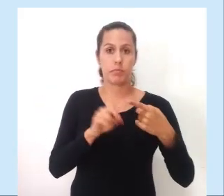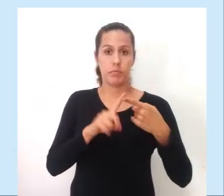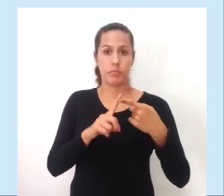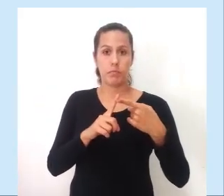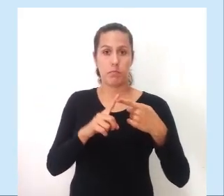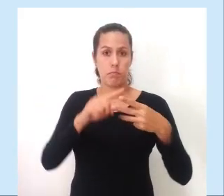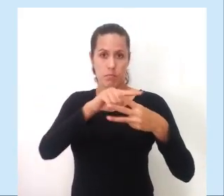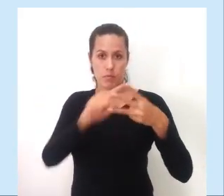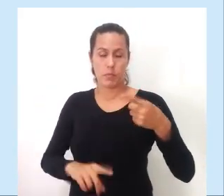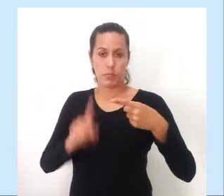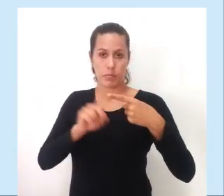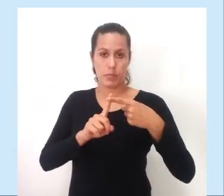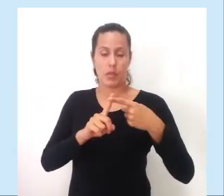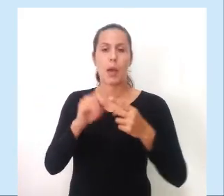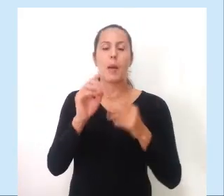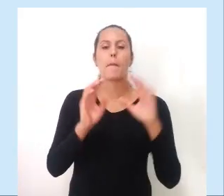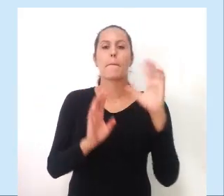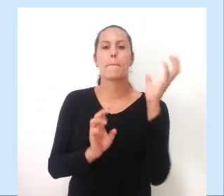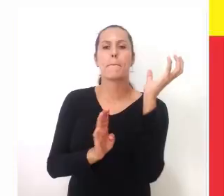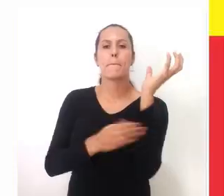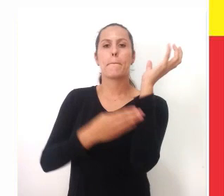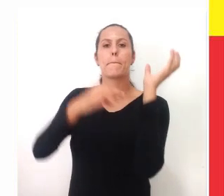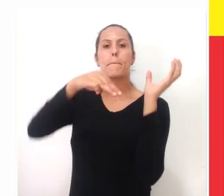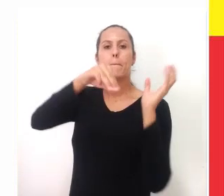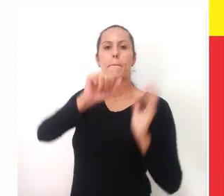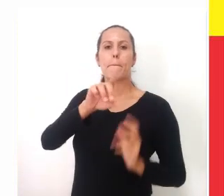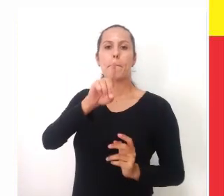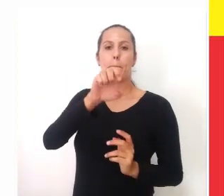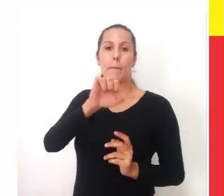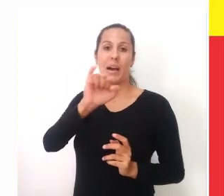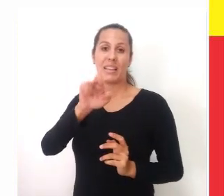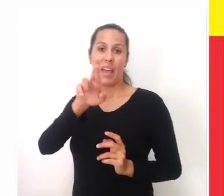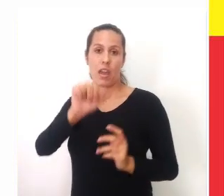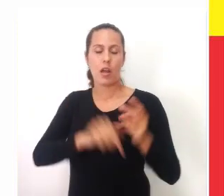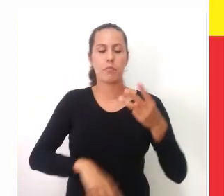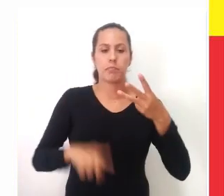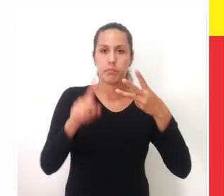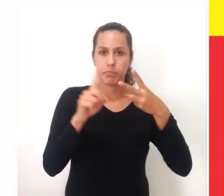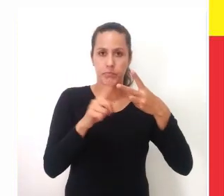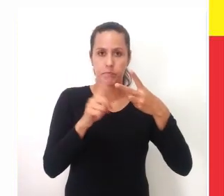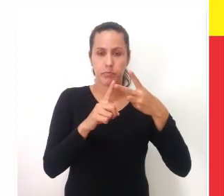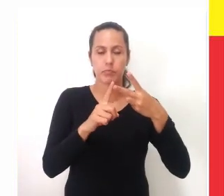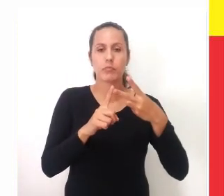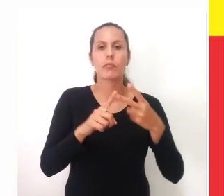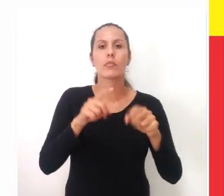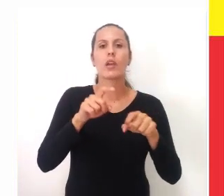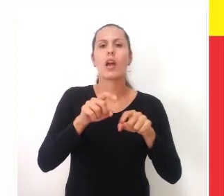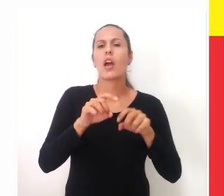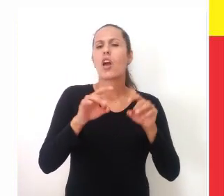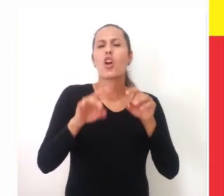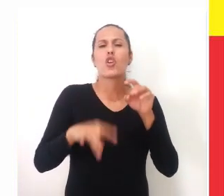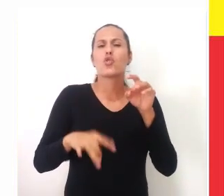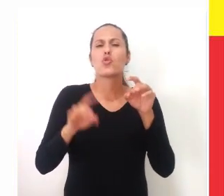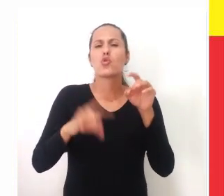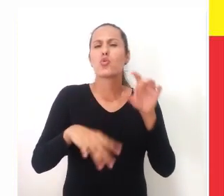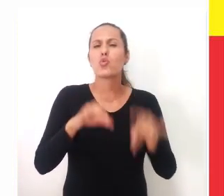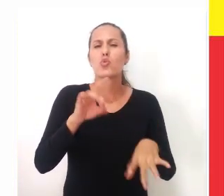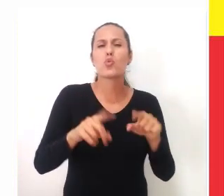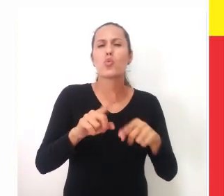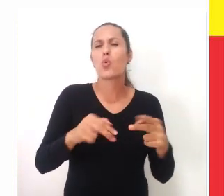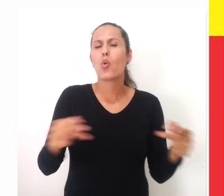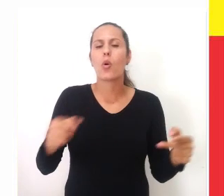a gente pode queimar? Precisa ser, número 1, madeira. Número